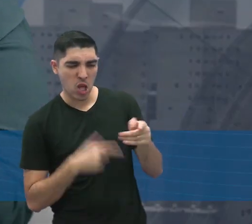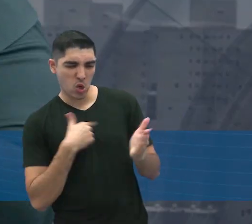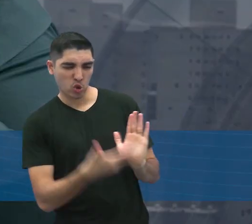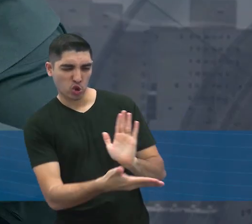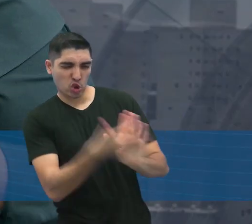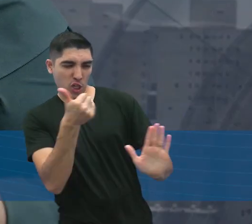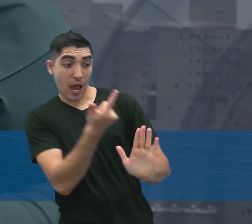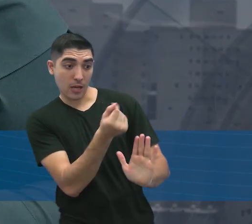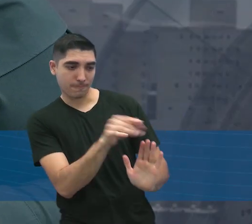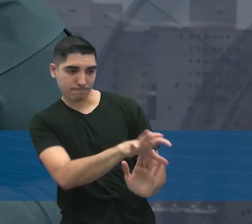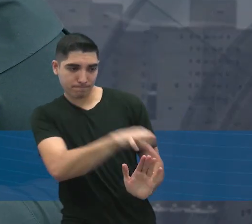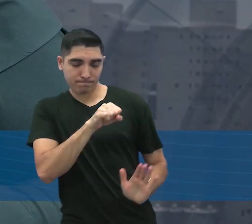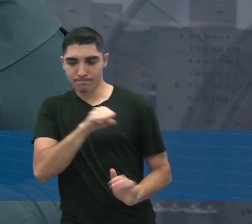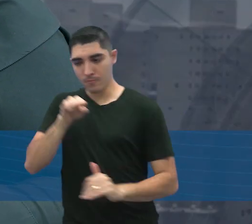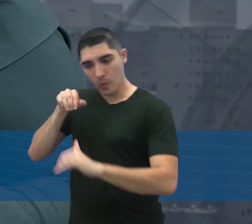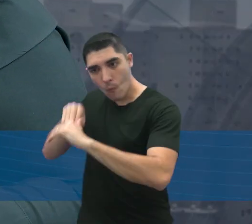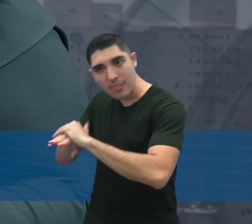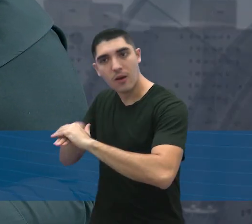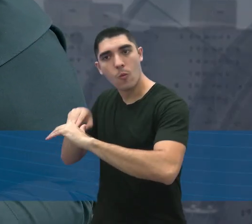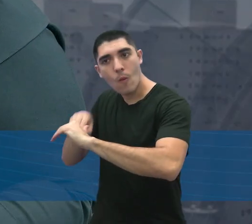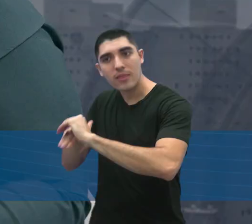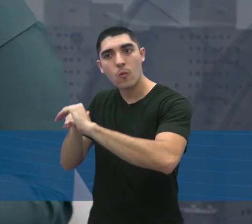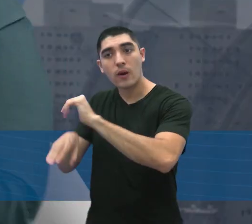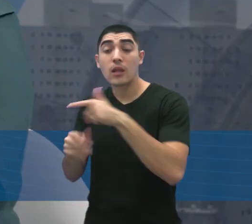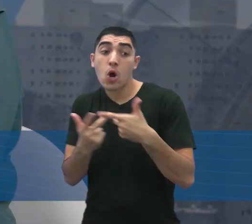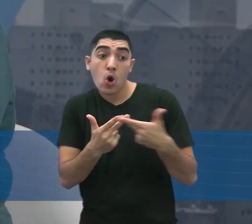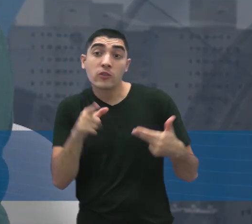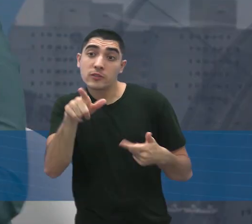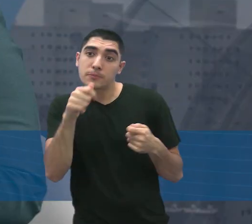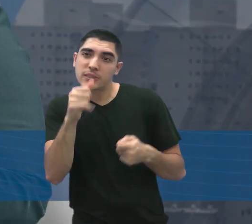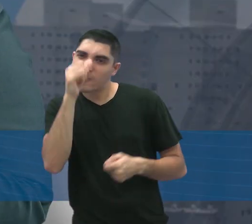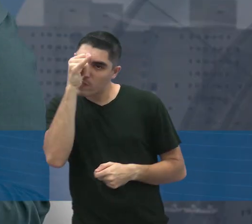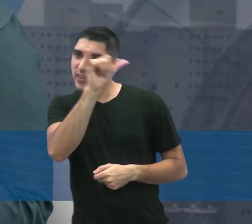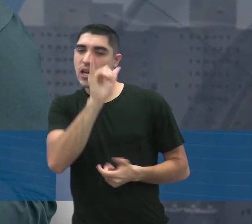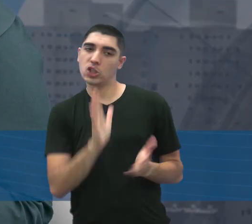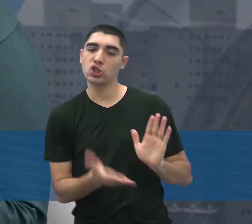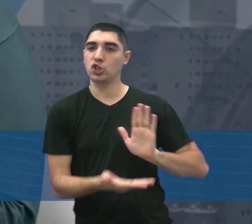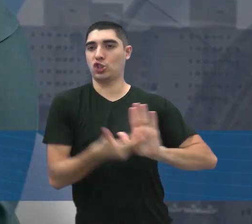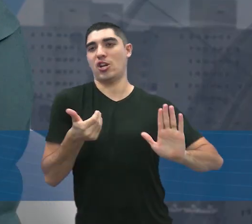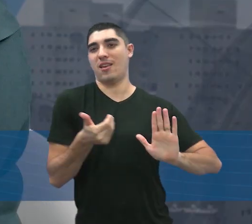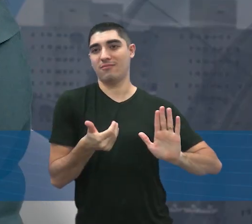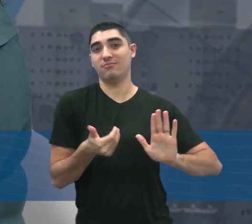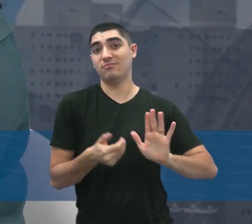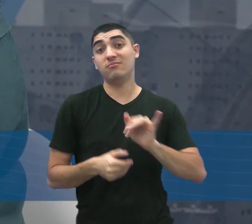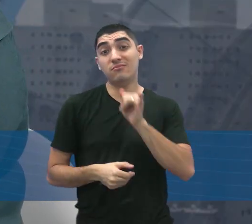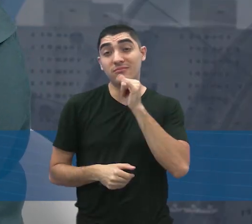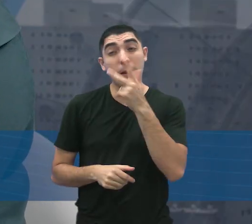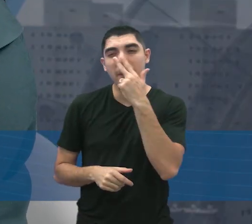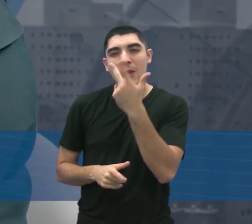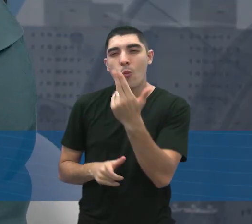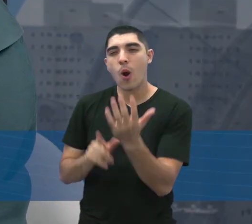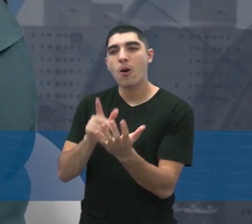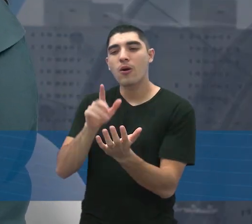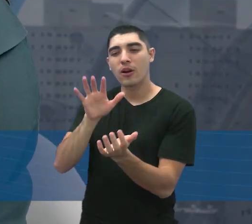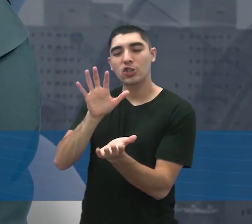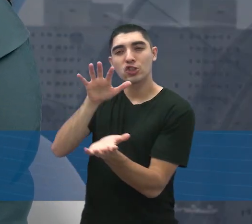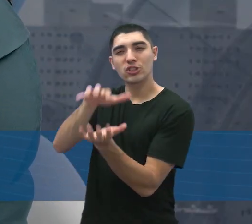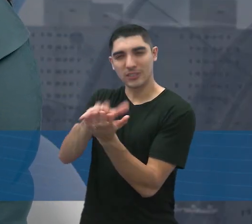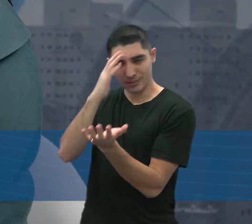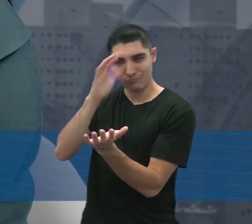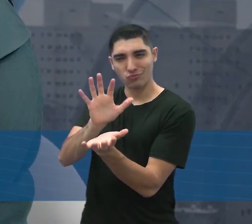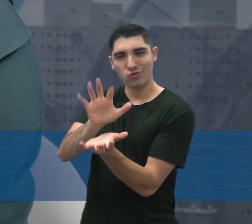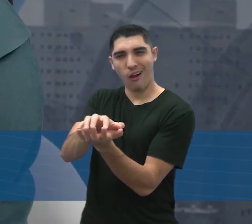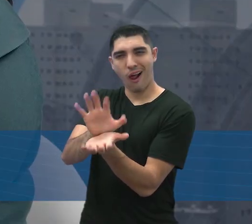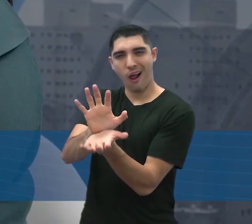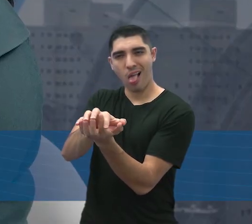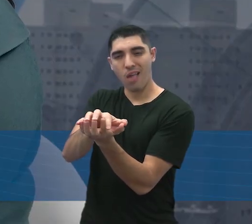Ou qual renda extra eu posso fazer para que isso possibilite esse dinheiro guardado? Que é uma boquinha de jacaré, né? Então aqui a gente tem o que a